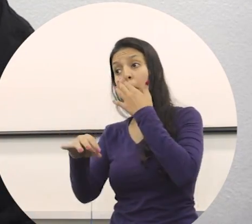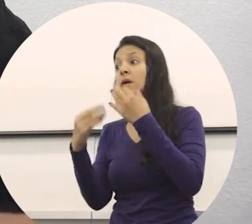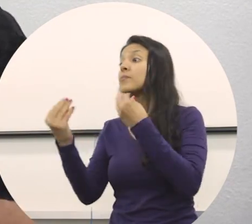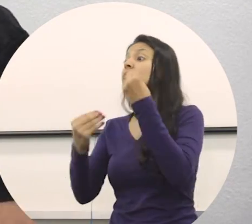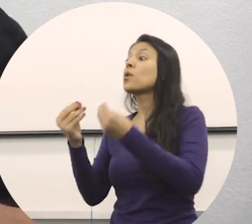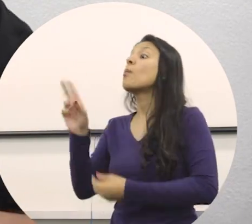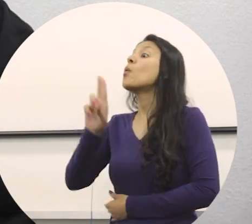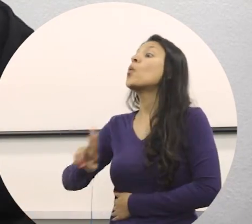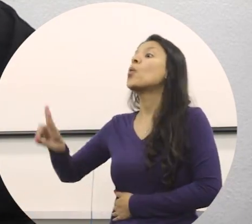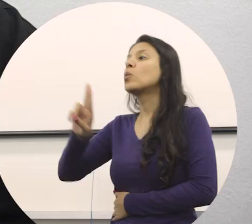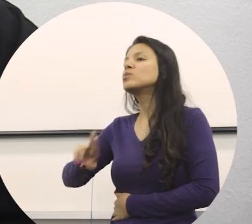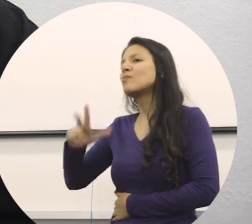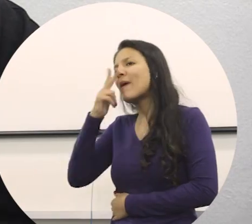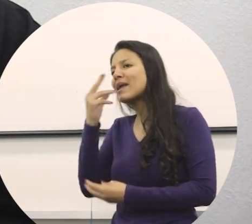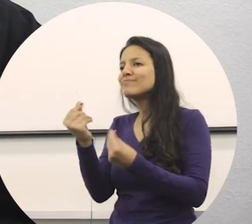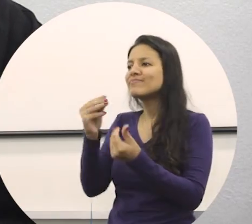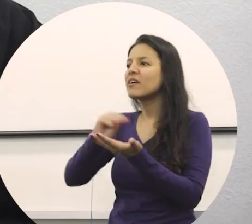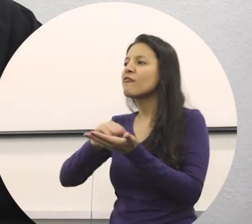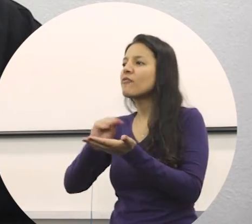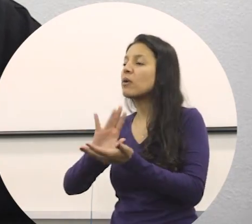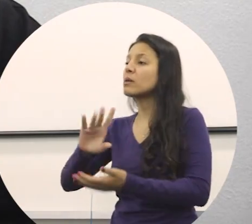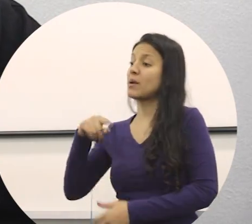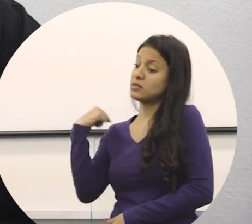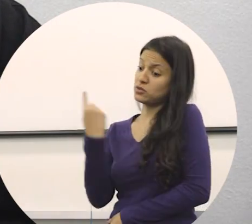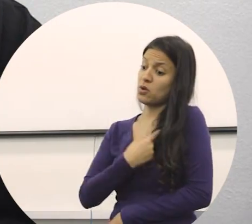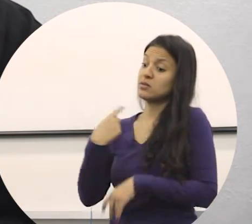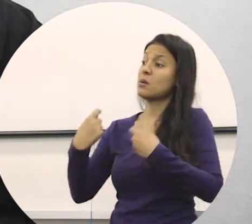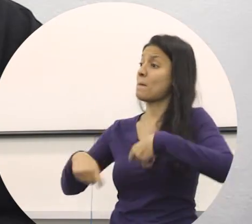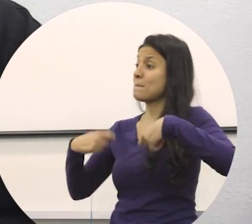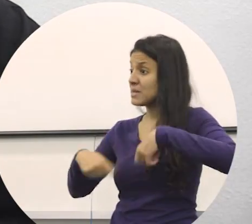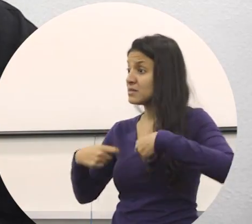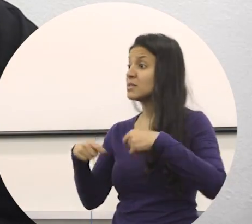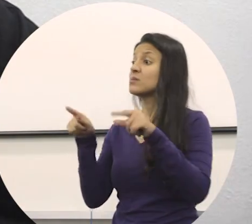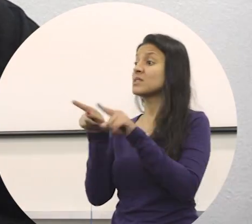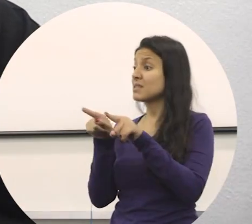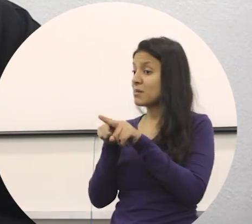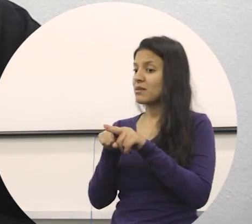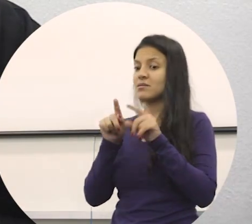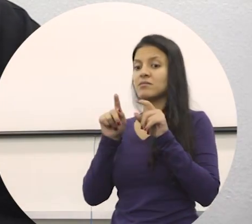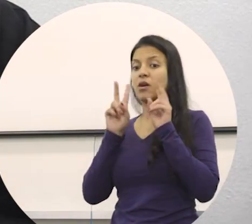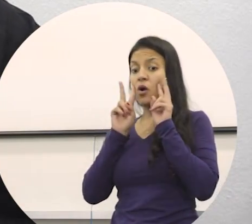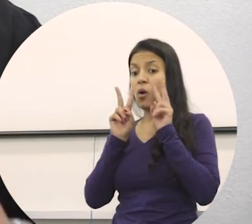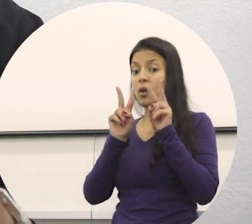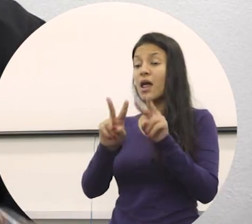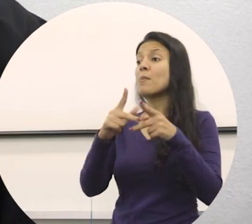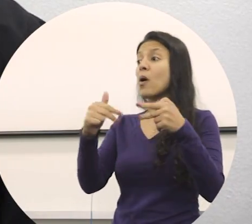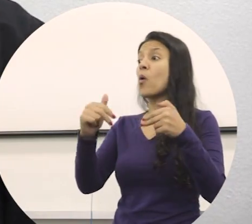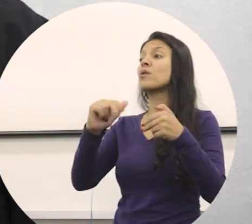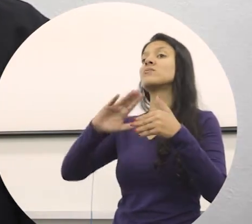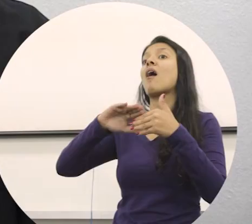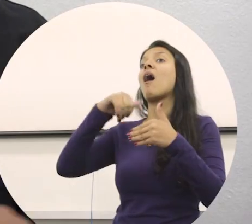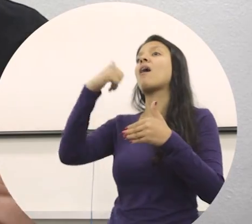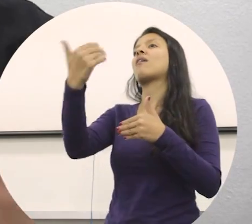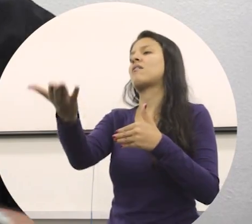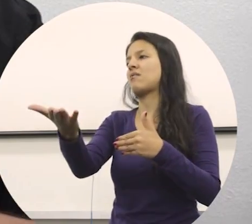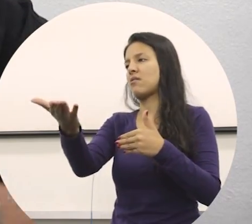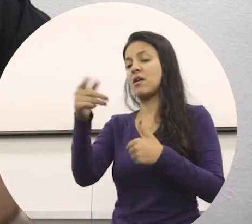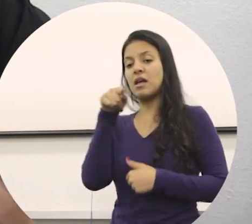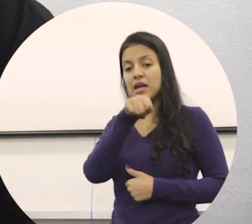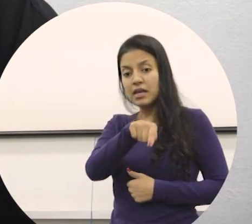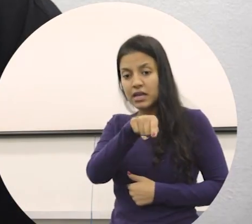uso fica meio opaco, mas a gente precisa também lançar, assim, um olhar para uma coisa mais além também, que é pensar em como que isso pode